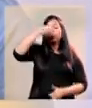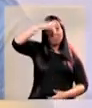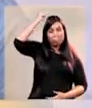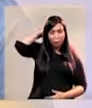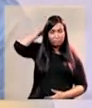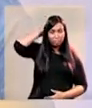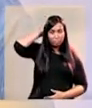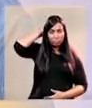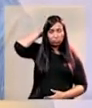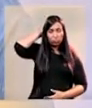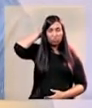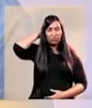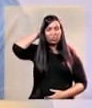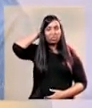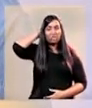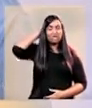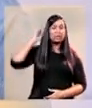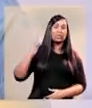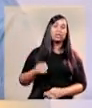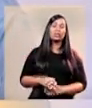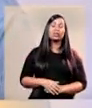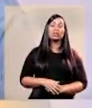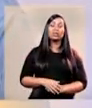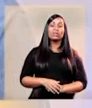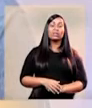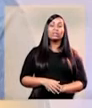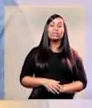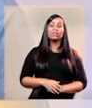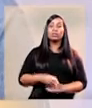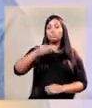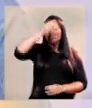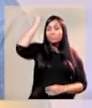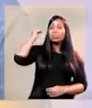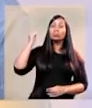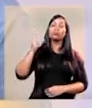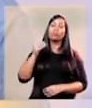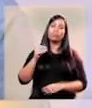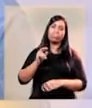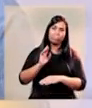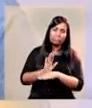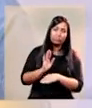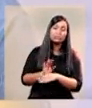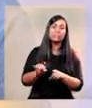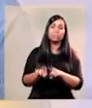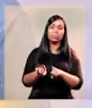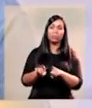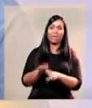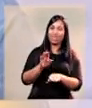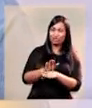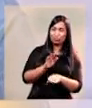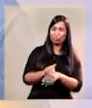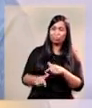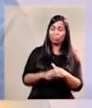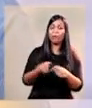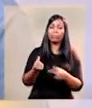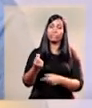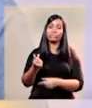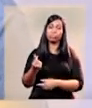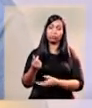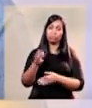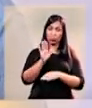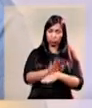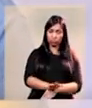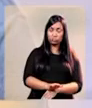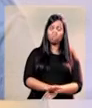nós chamamos, que nesse apadrinhamento solidário tem o apadrinhamento afetivo, prestador de serviço e o